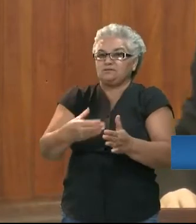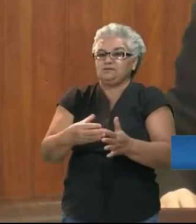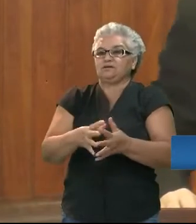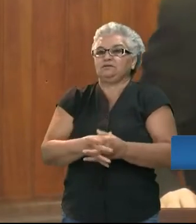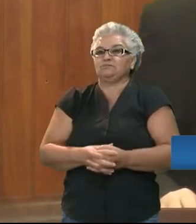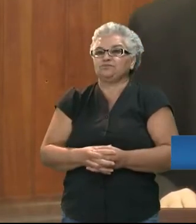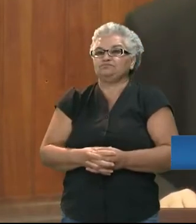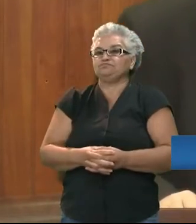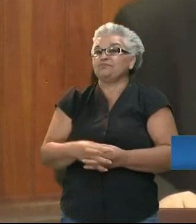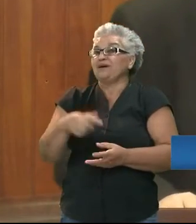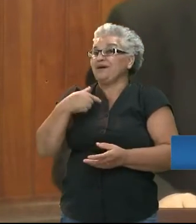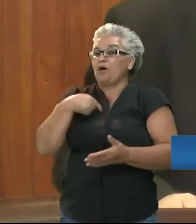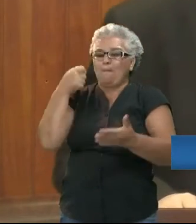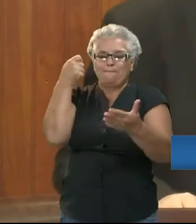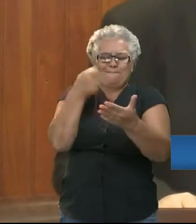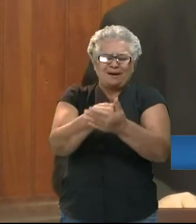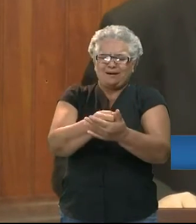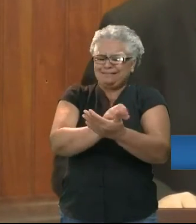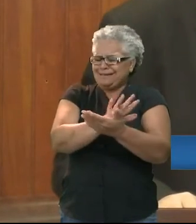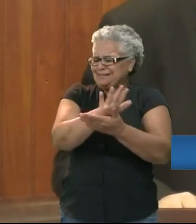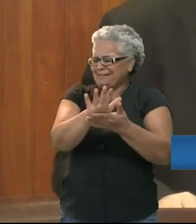Se eu não pagar nenhum centavo,